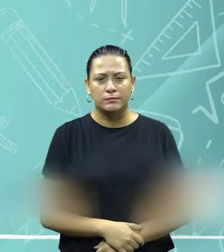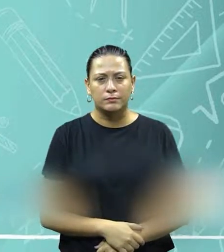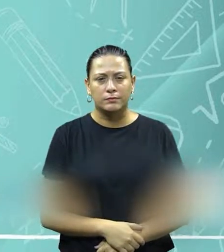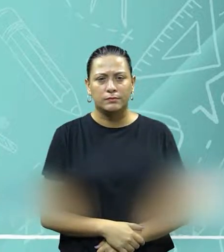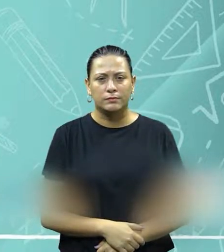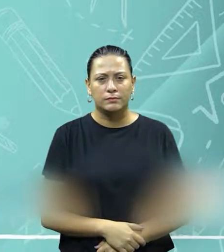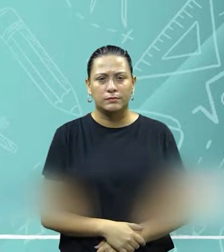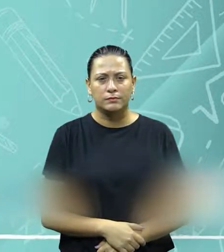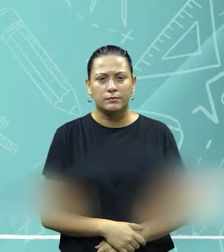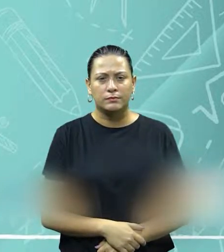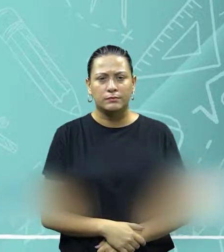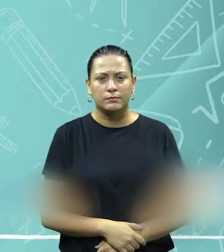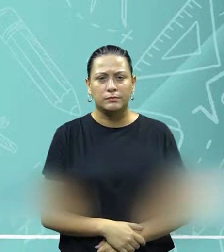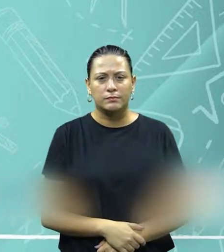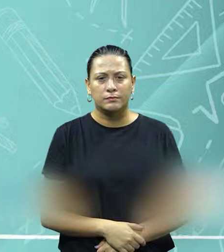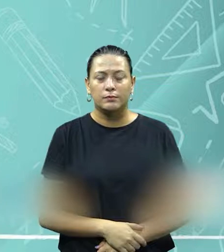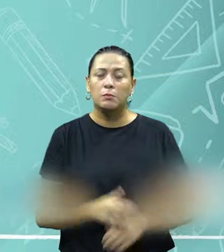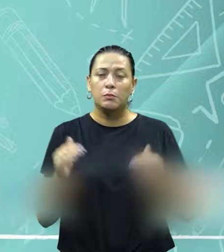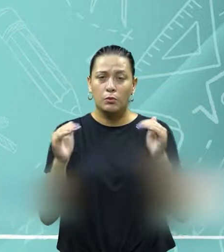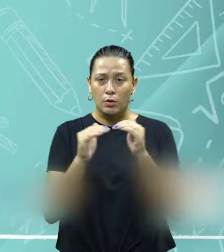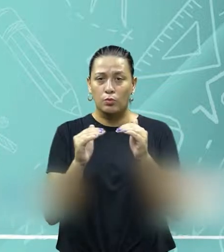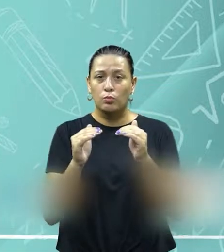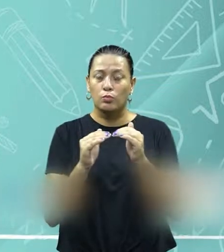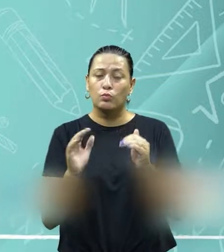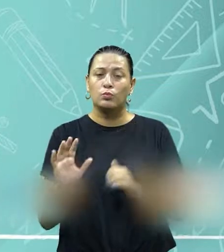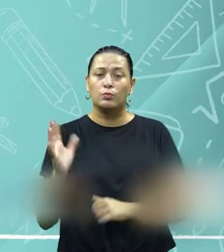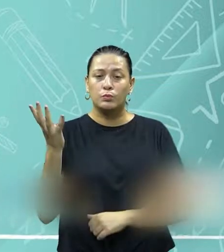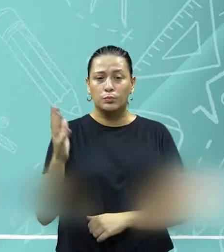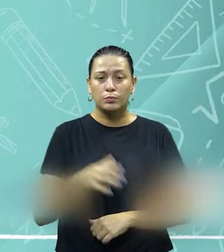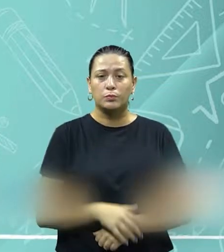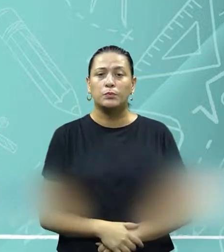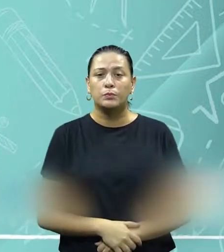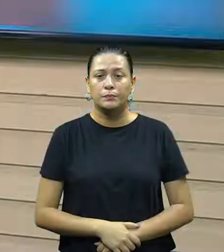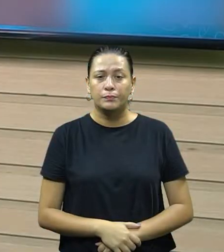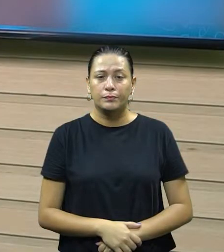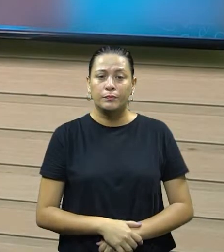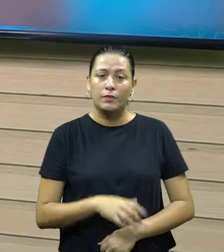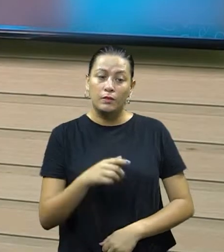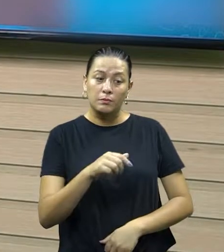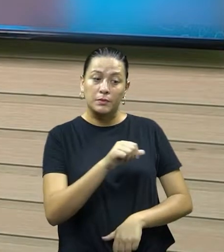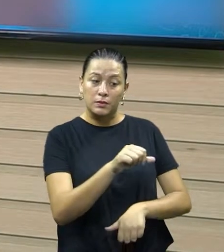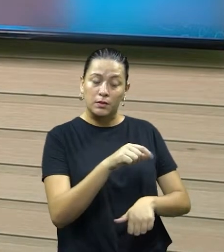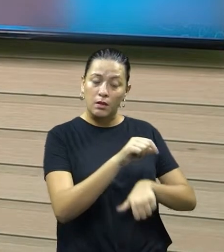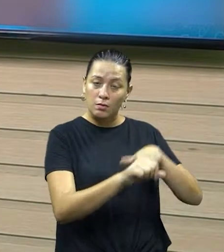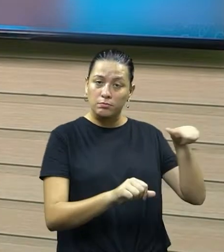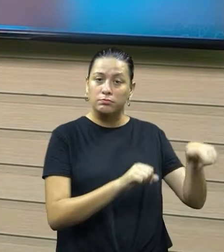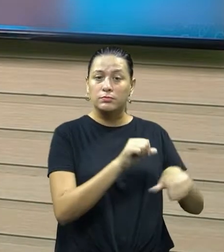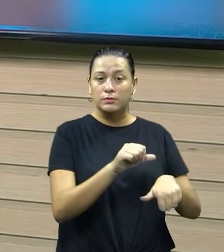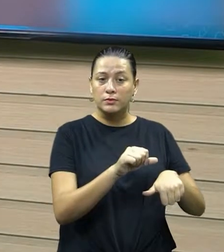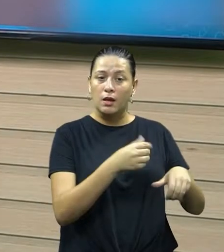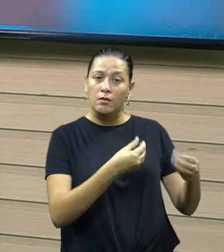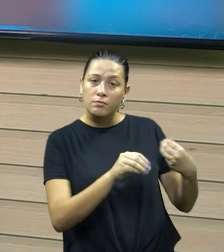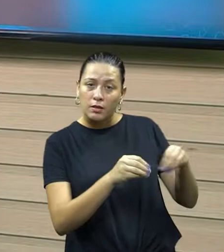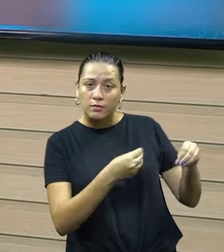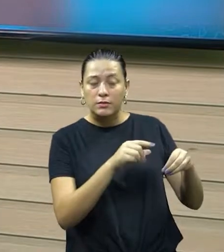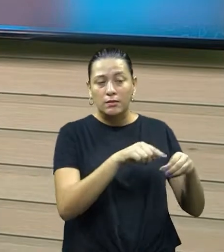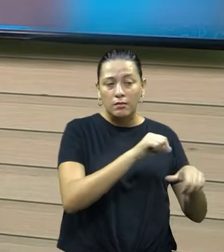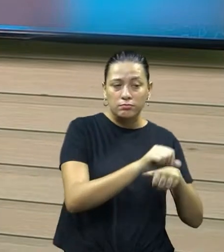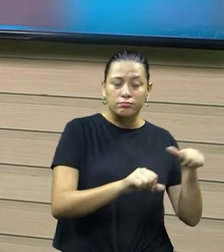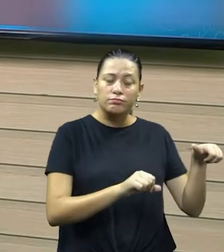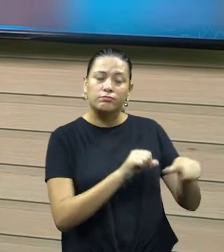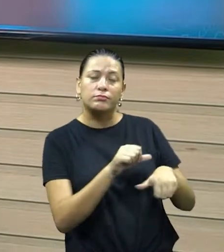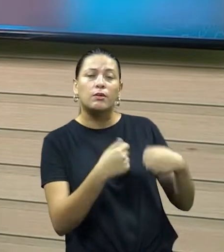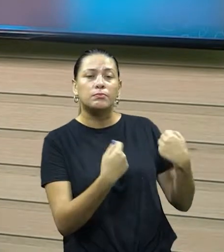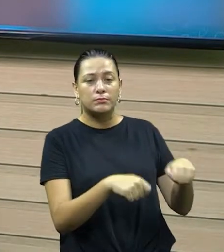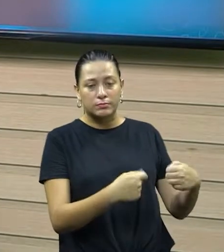aí ela chama a atenção para que, para se chegar a um acordo, eu tenho a flexibilidade, necessário que tenha flexibilidade, que seja flexível, né,